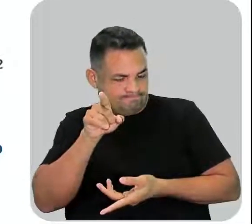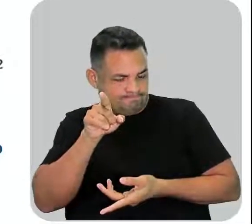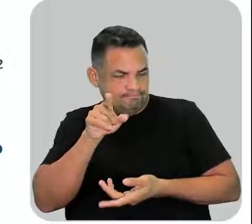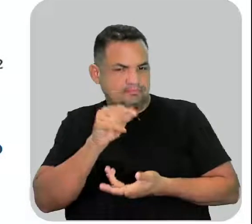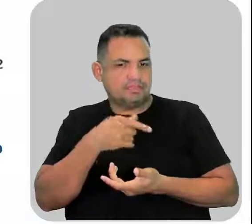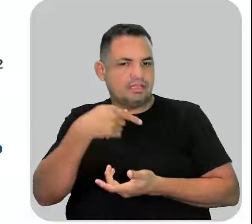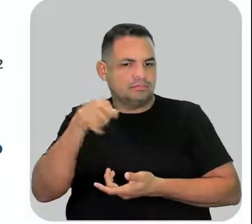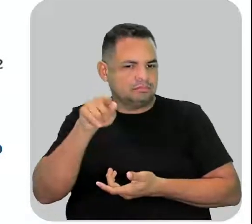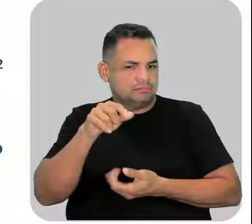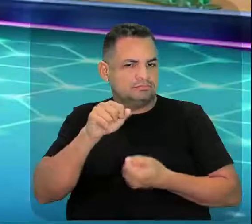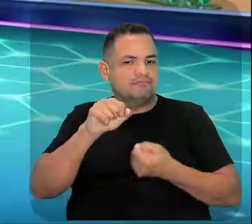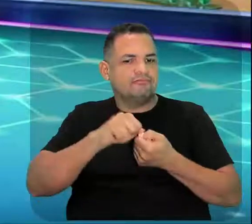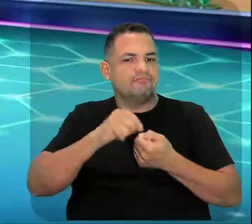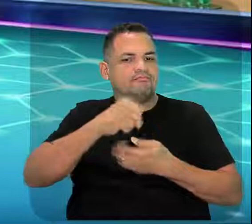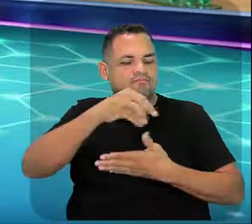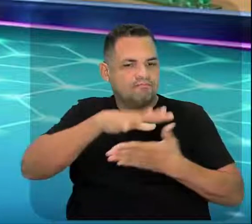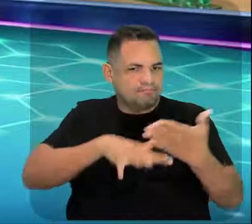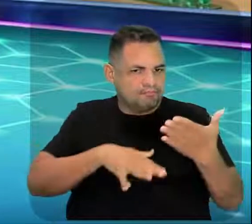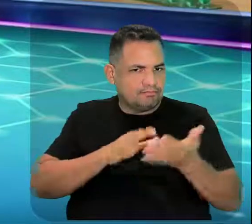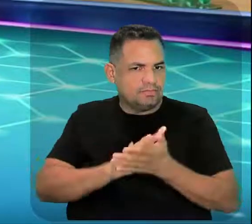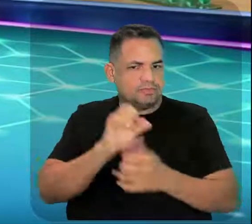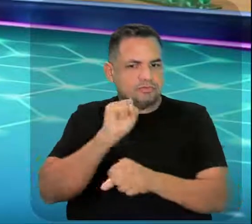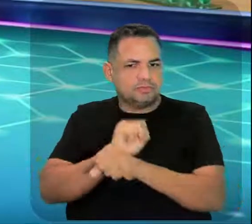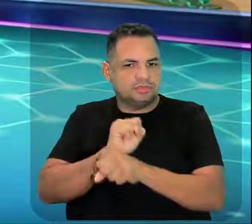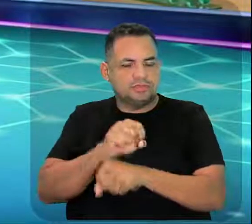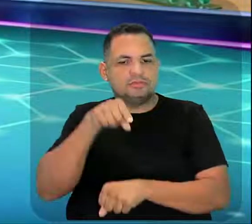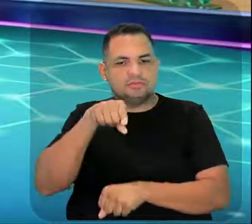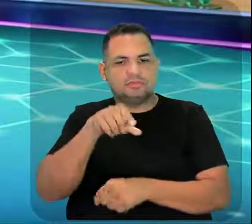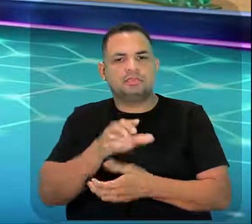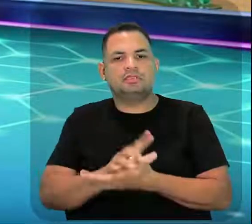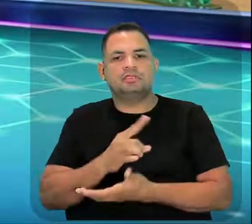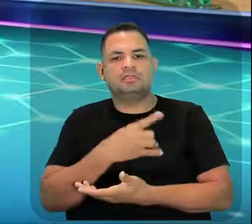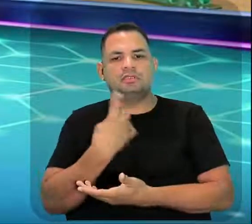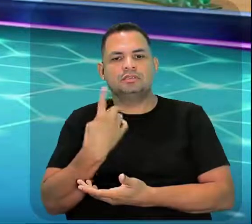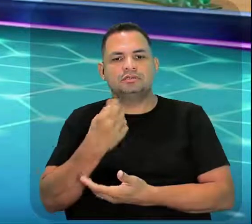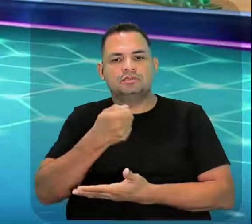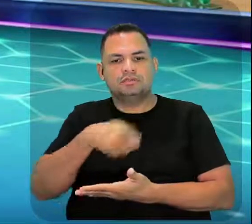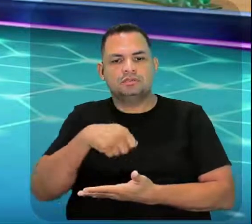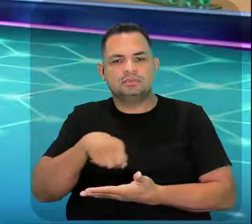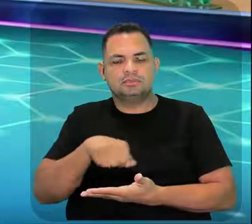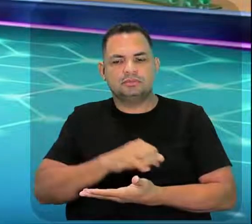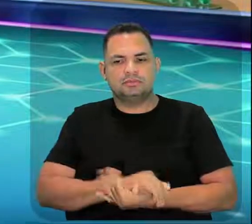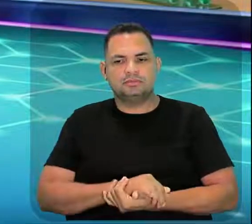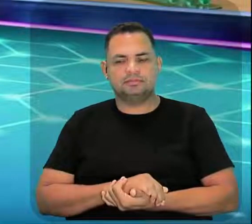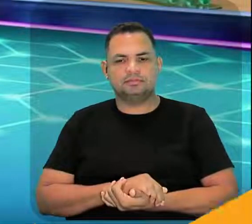faz a sua atividade e eu vou aguardar vocês aqui para a gente fazer a correção.